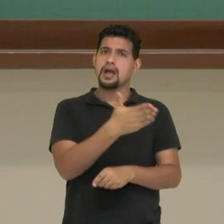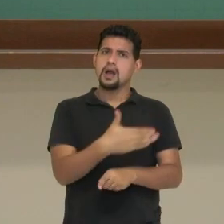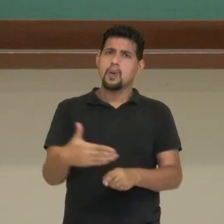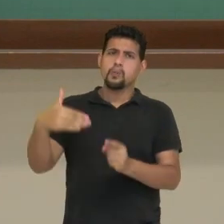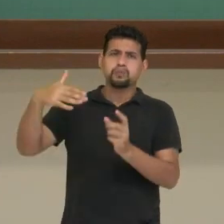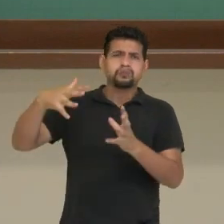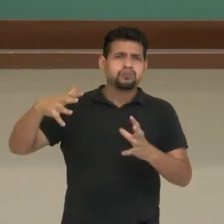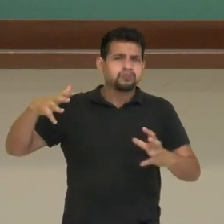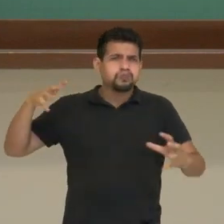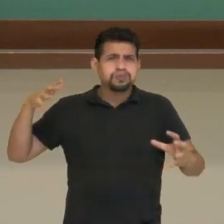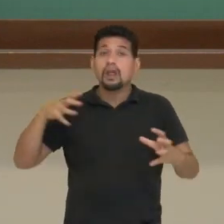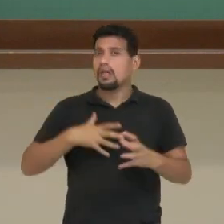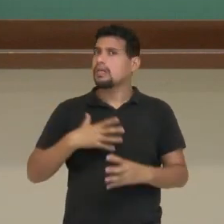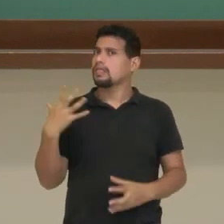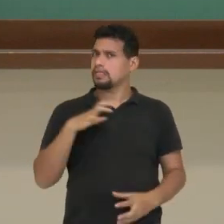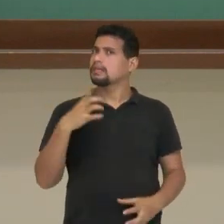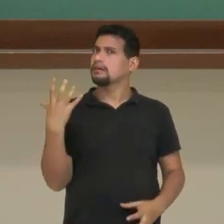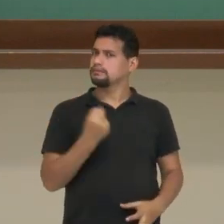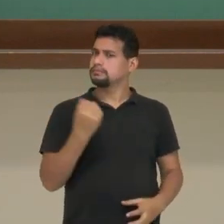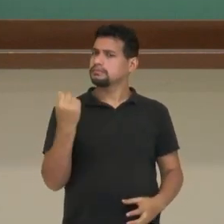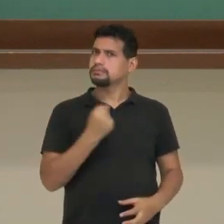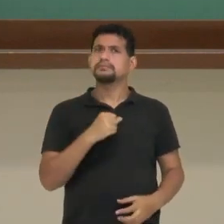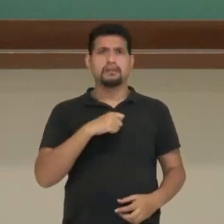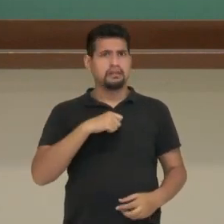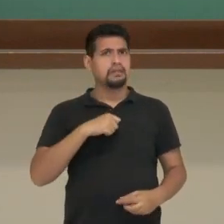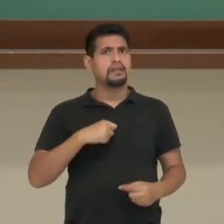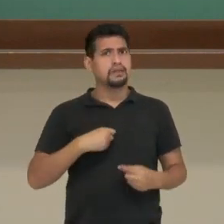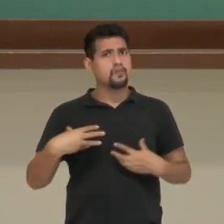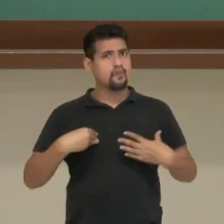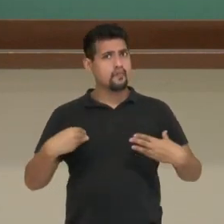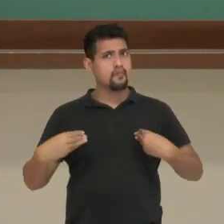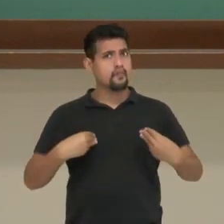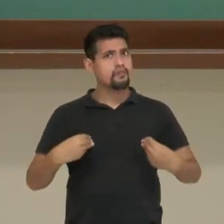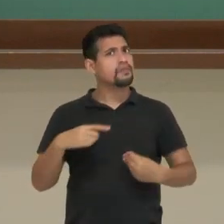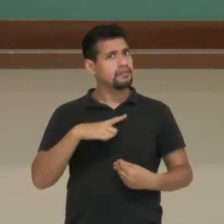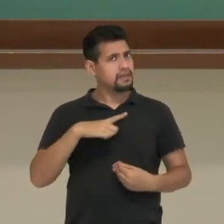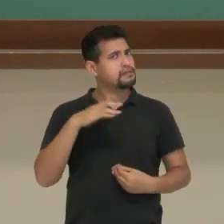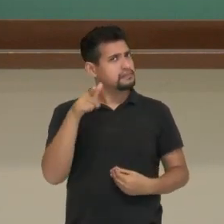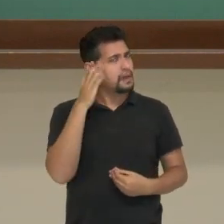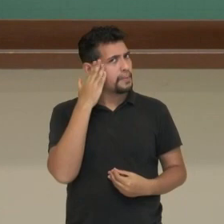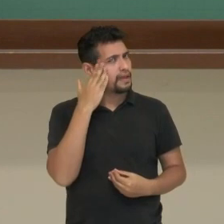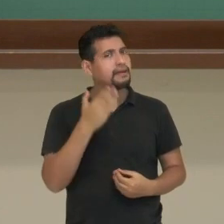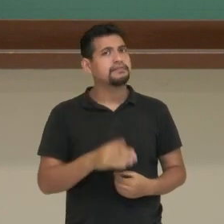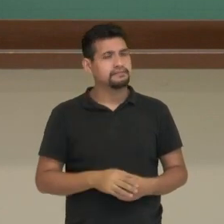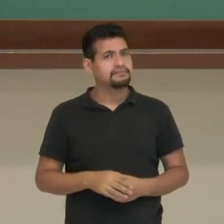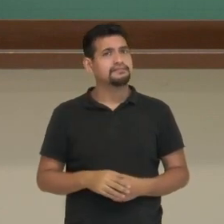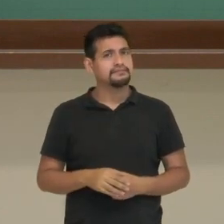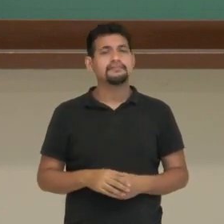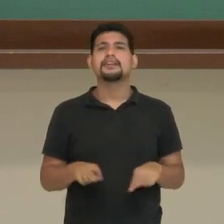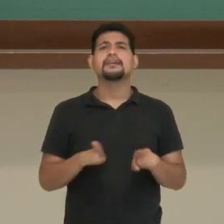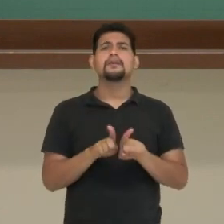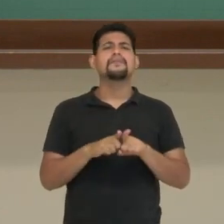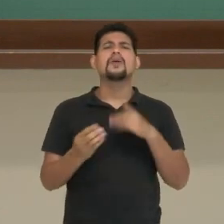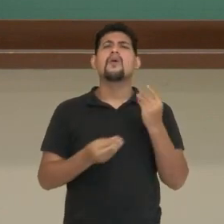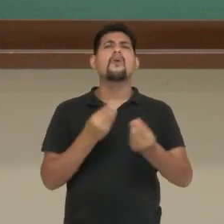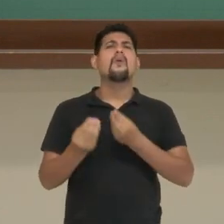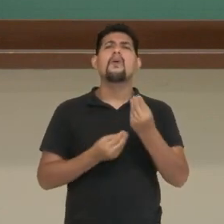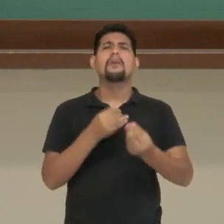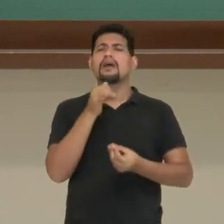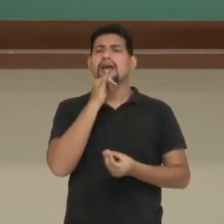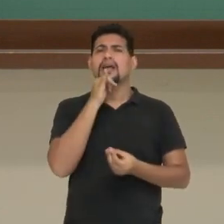ser mamífero, portanto, ela tem glândulas mamárias. E uma pergunta recorrente entre alunos é justamente como que esse